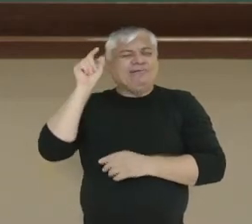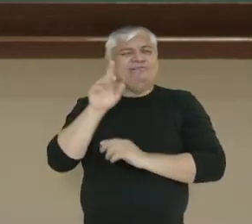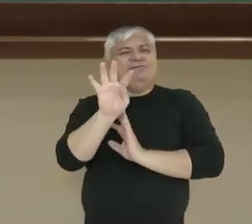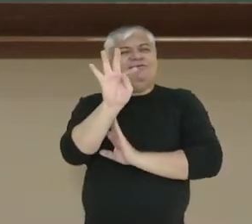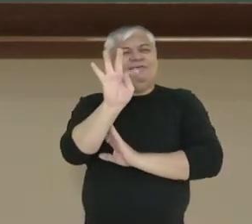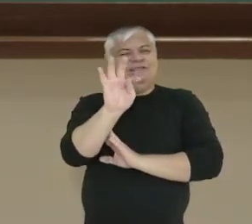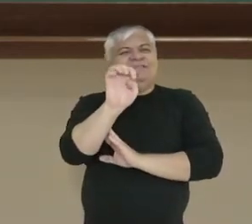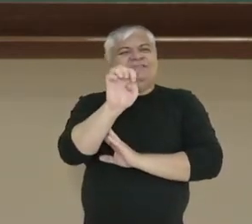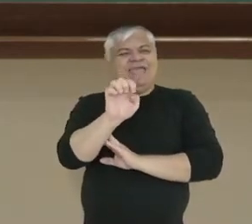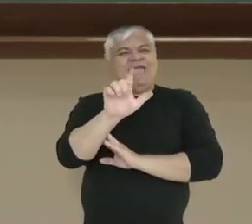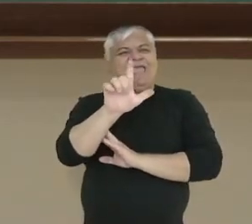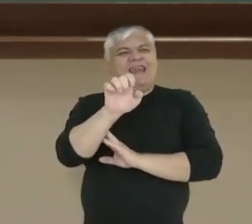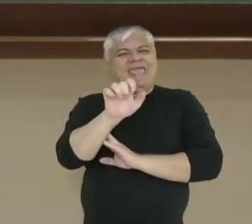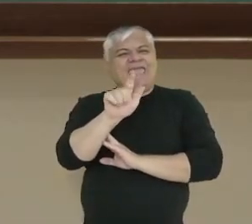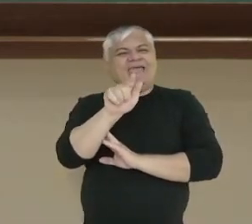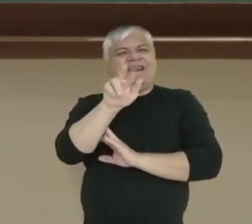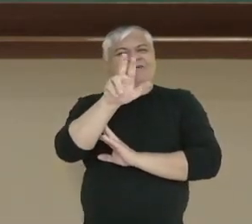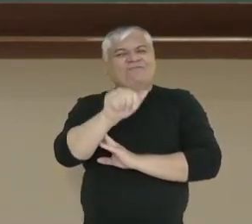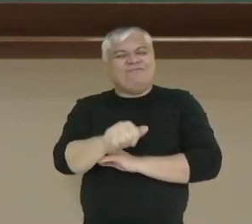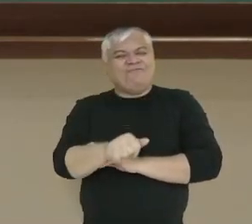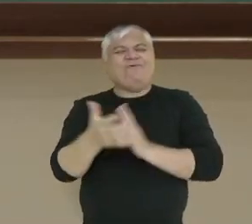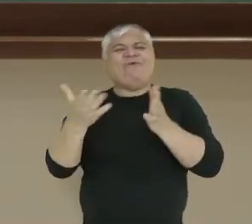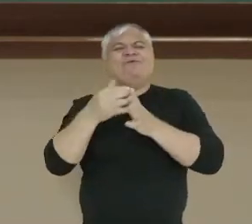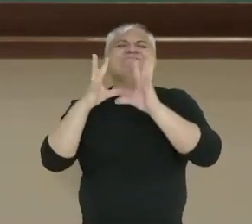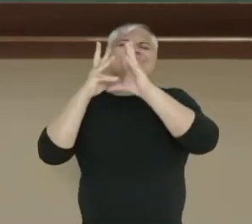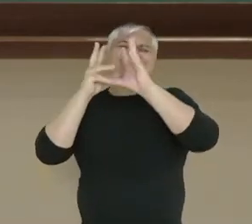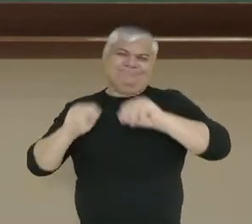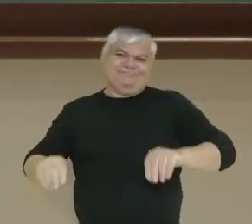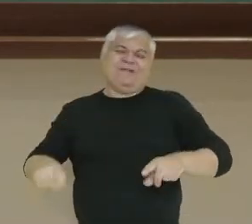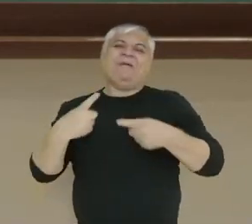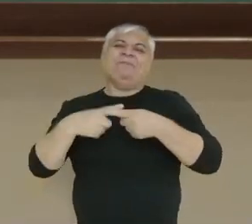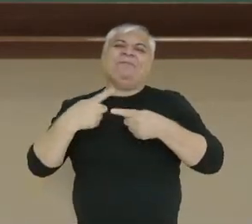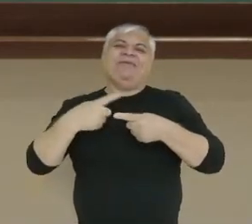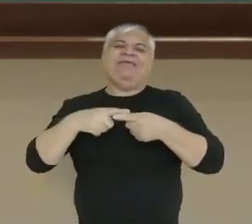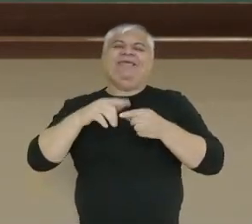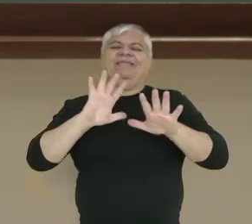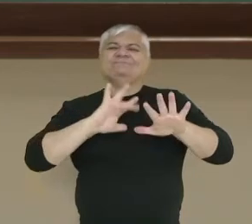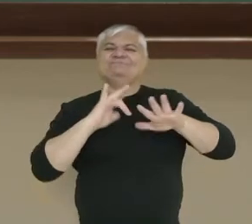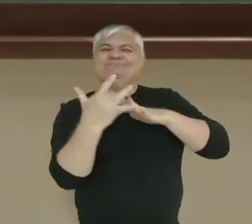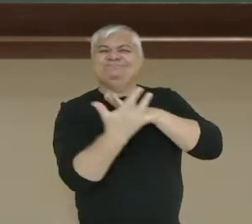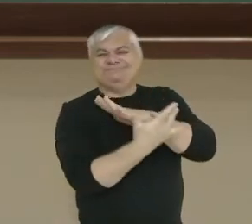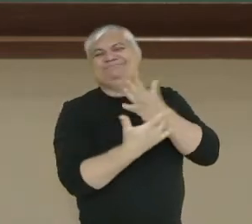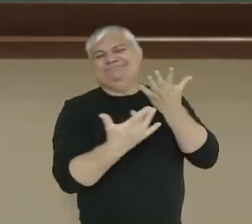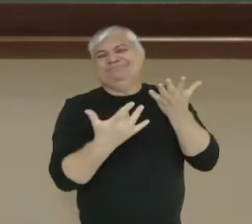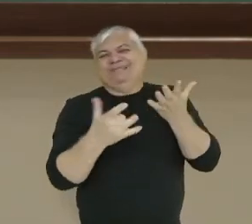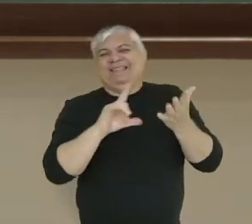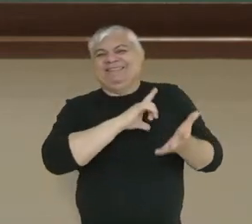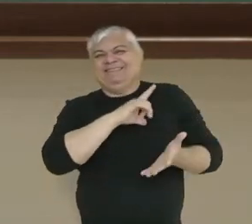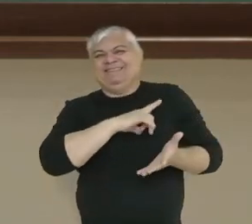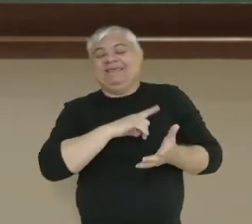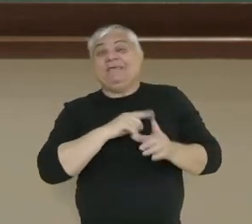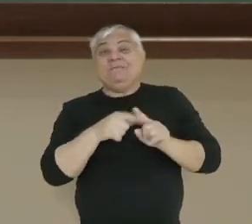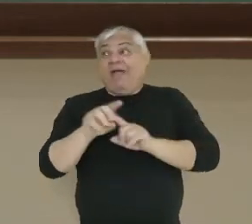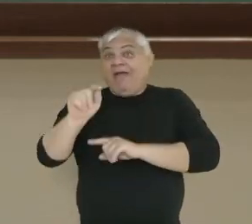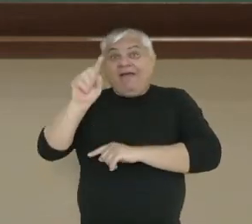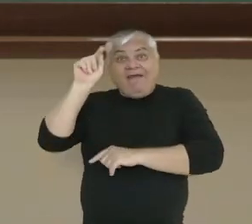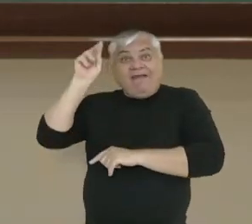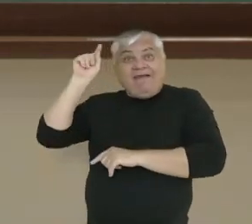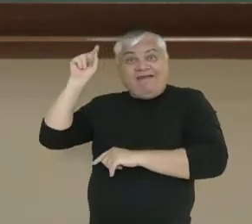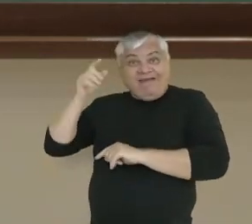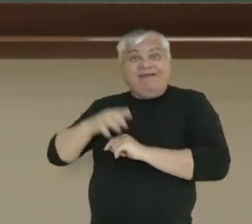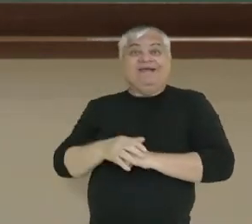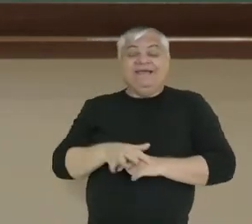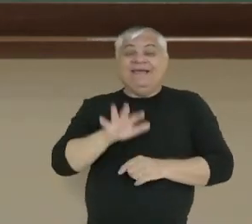temos várias redes sociais onde a gente se comunica, automaticamente, mas em um tempo passado